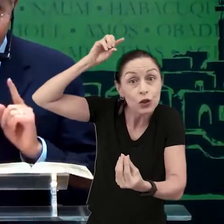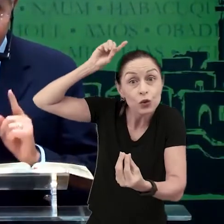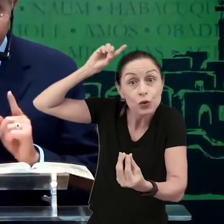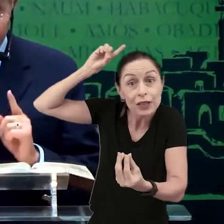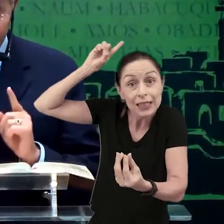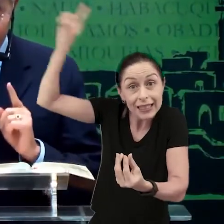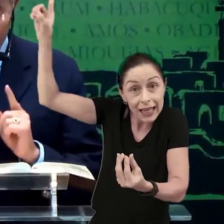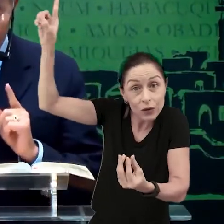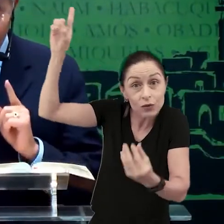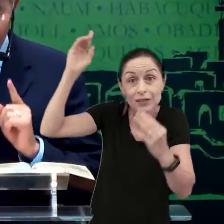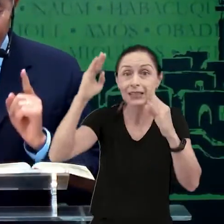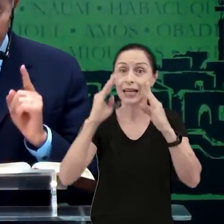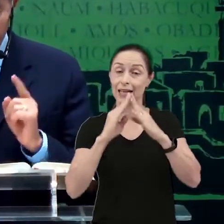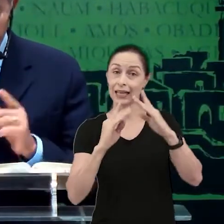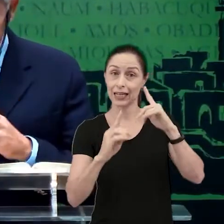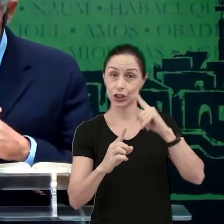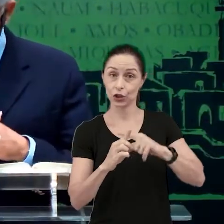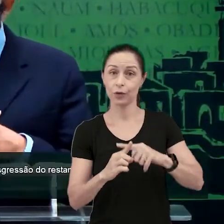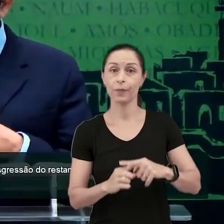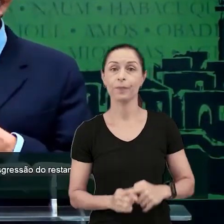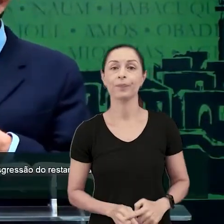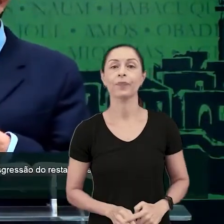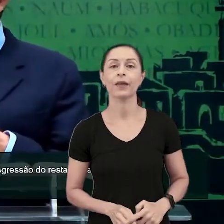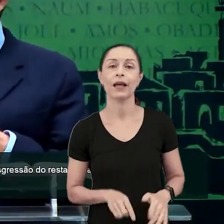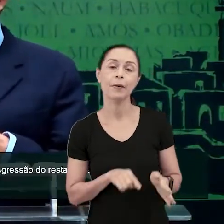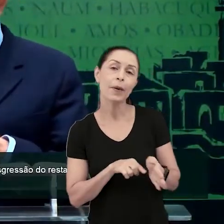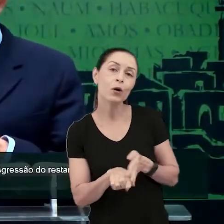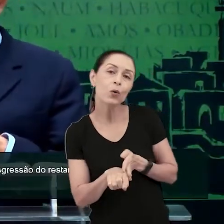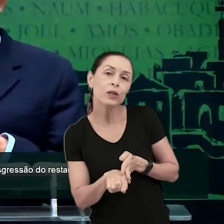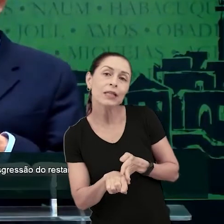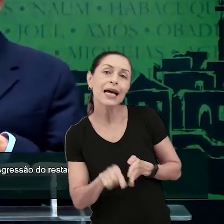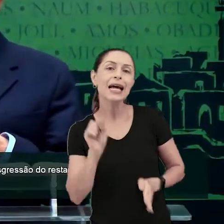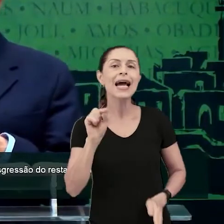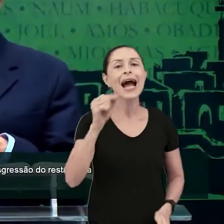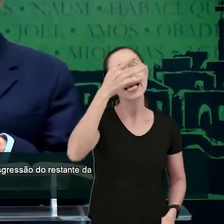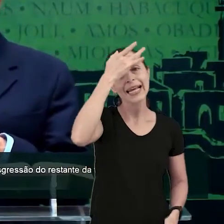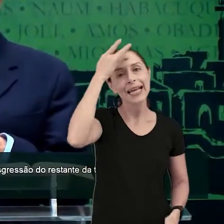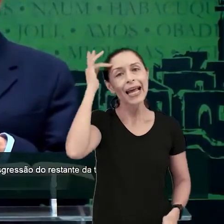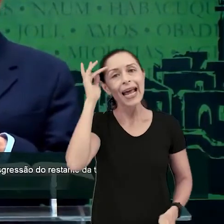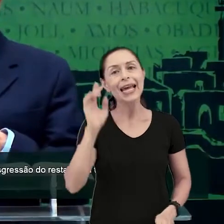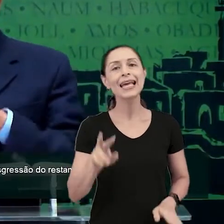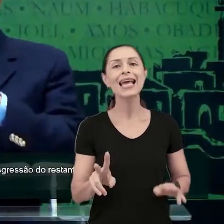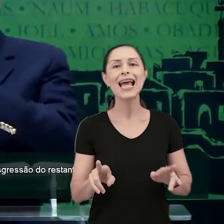A. Quem, ó Deus, é semelhante a ti?